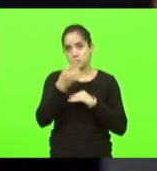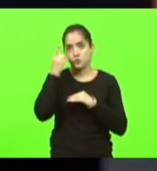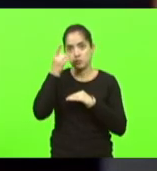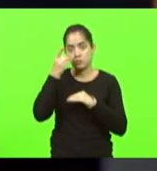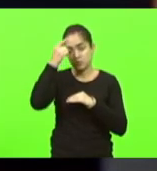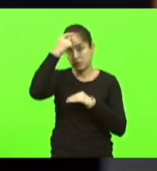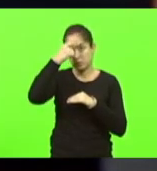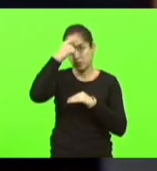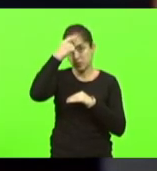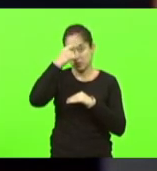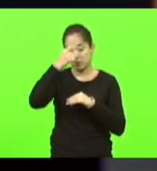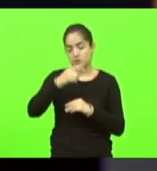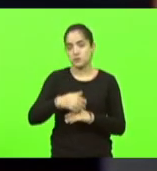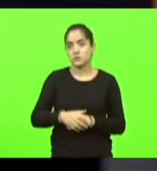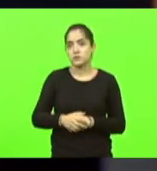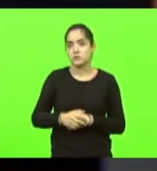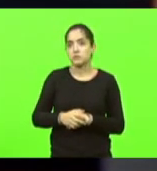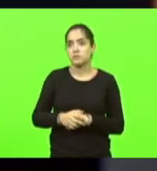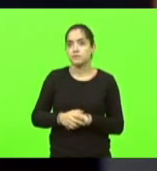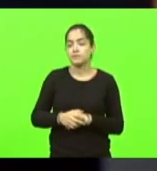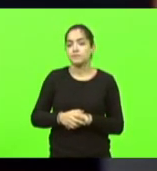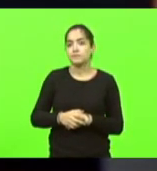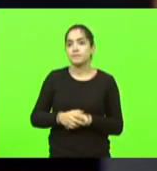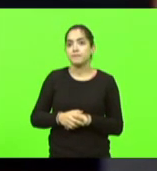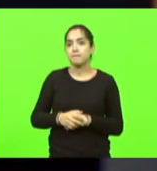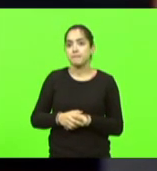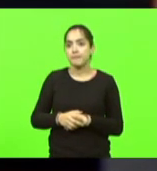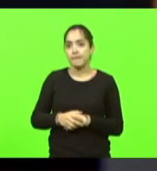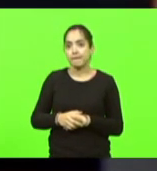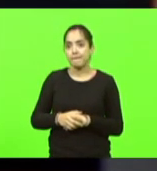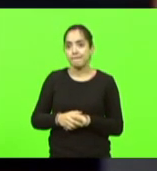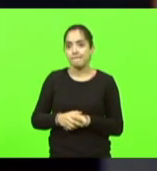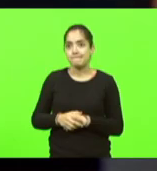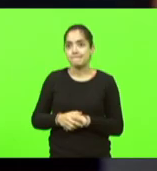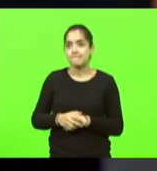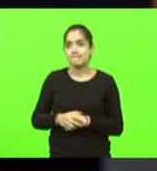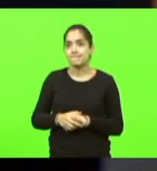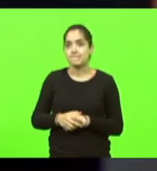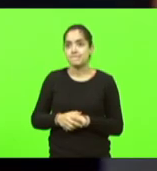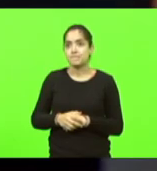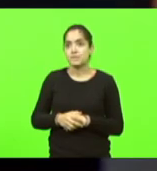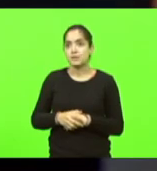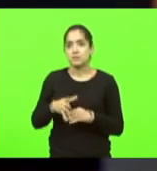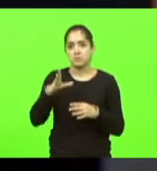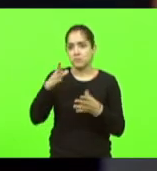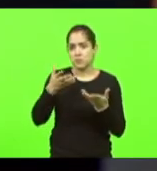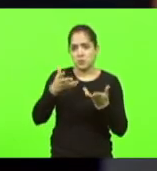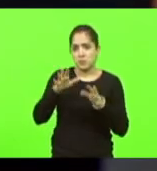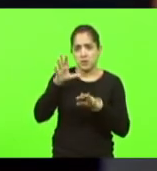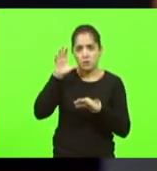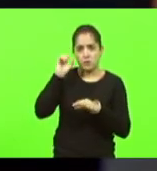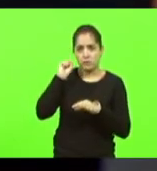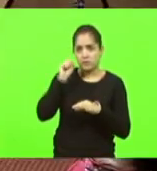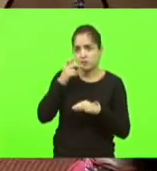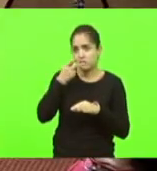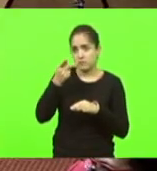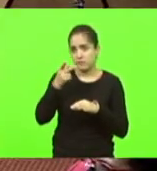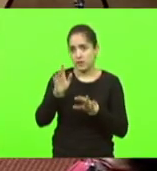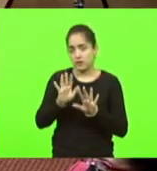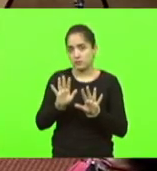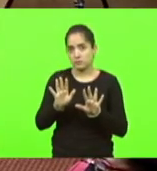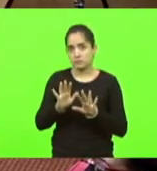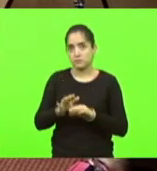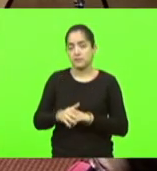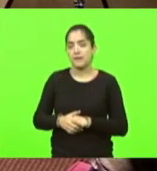claro que o que se não quer ouvir também não fala né é isso eu presente